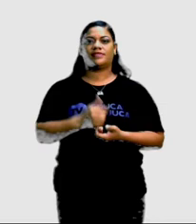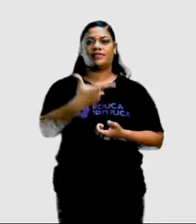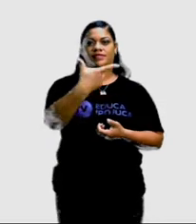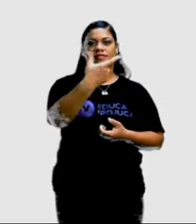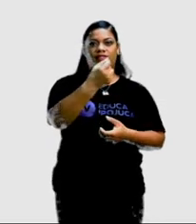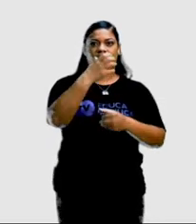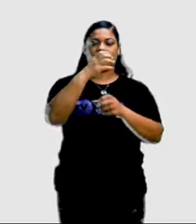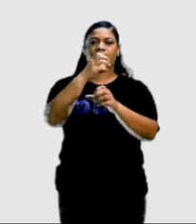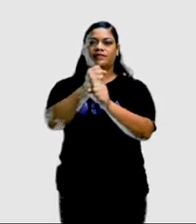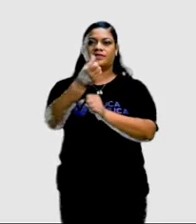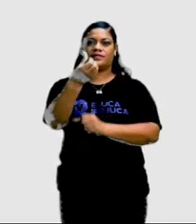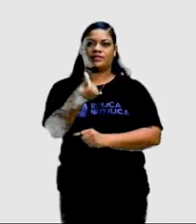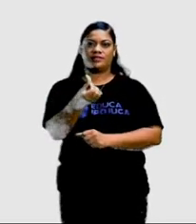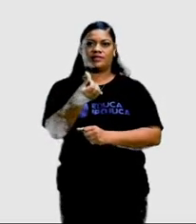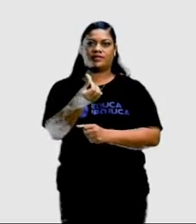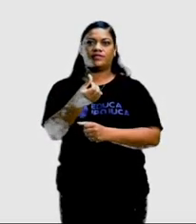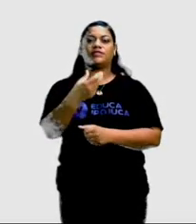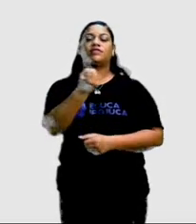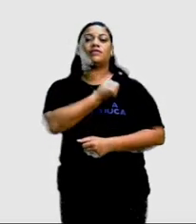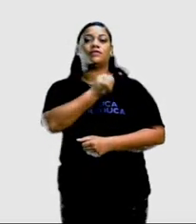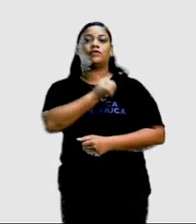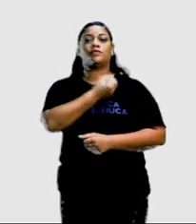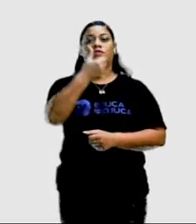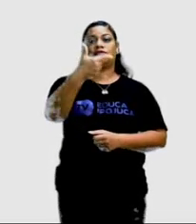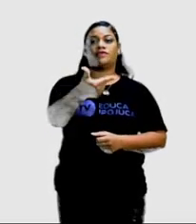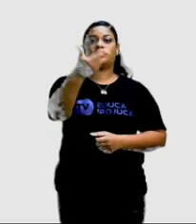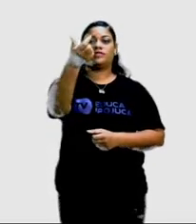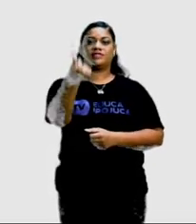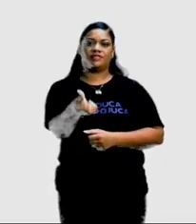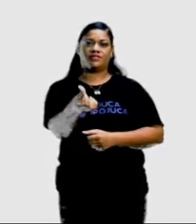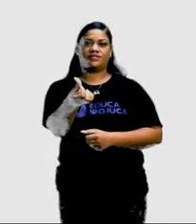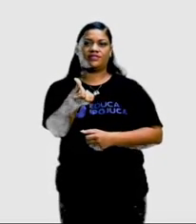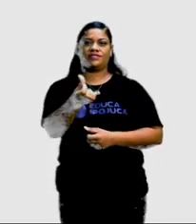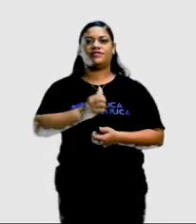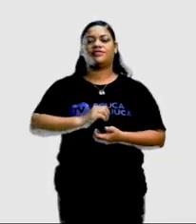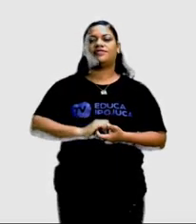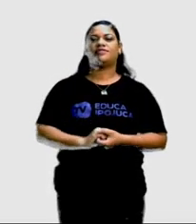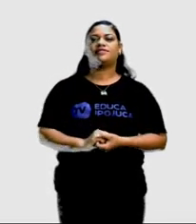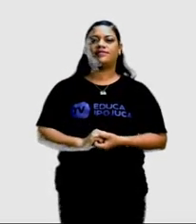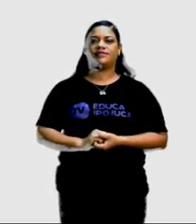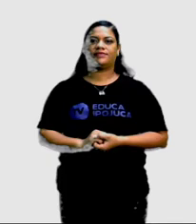20 mais 6, temos a soma do número 26.